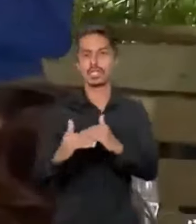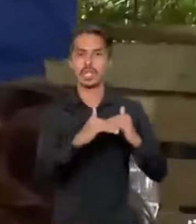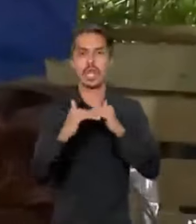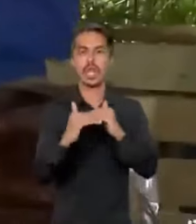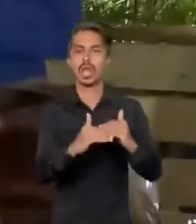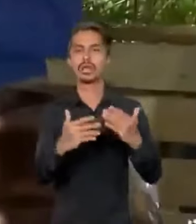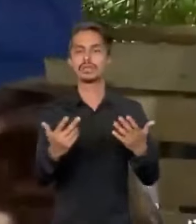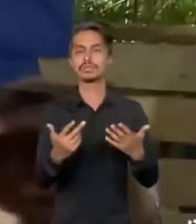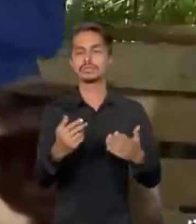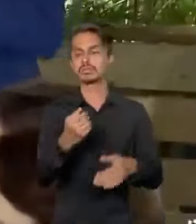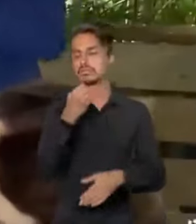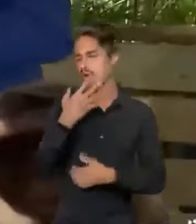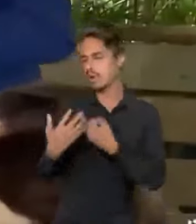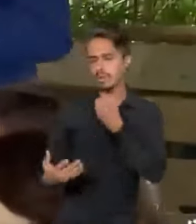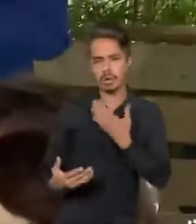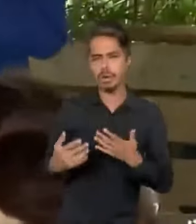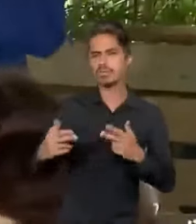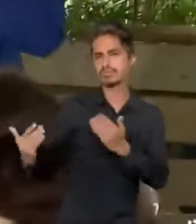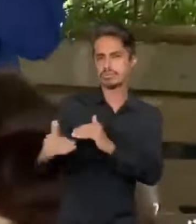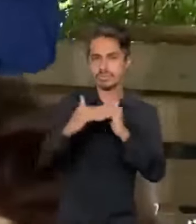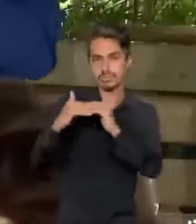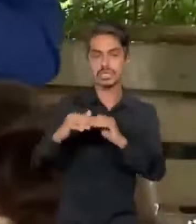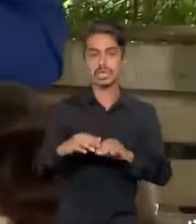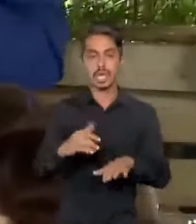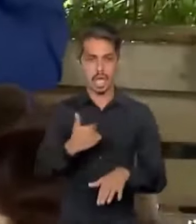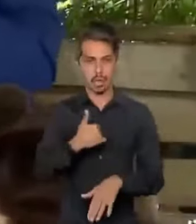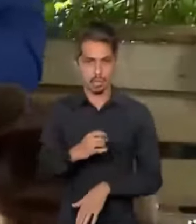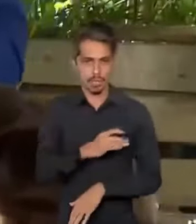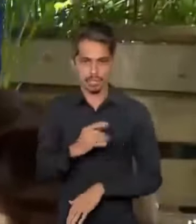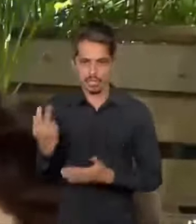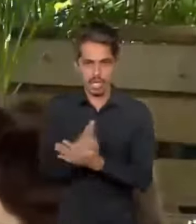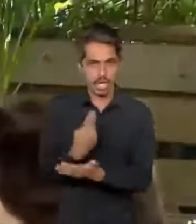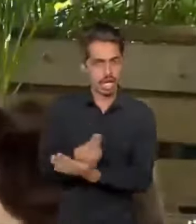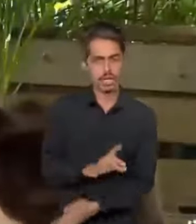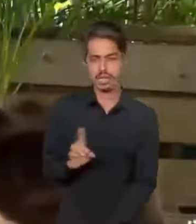posso dizer para vocês, sem medo de errar, que nem vocês,